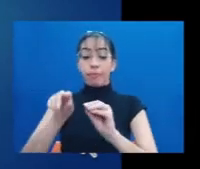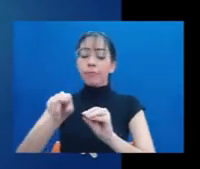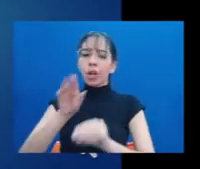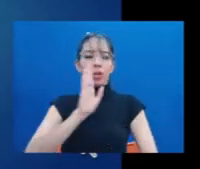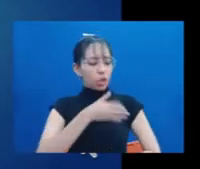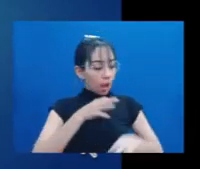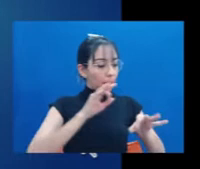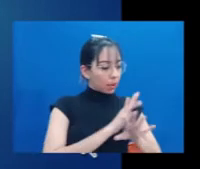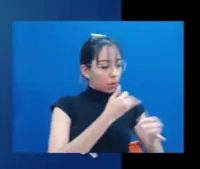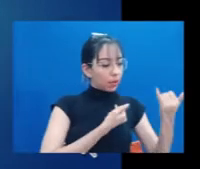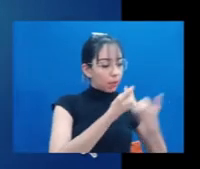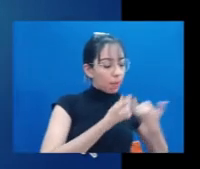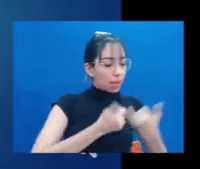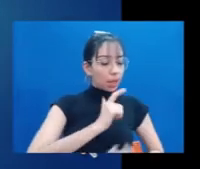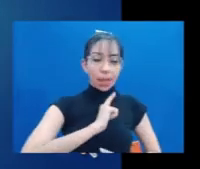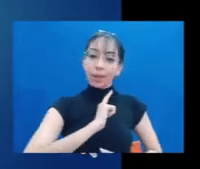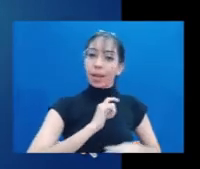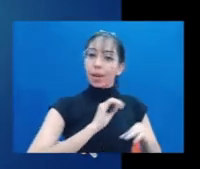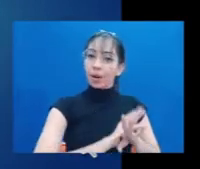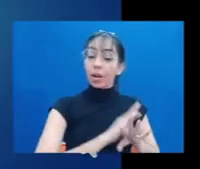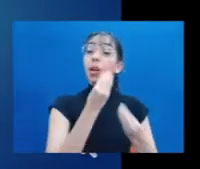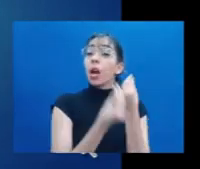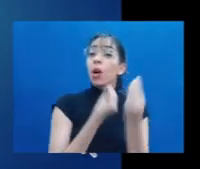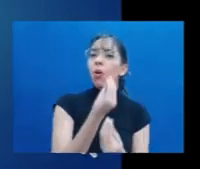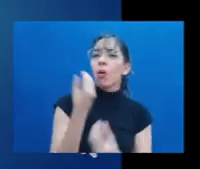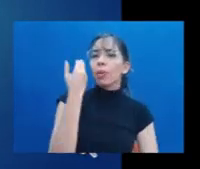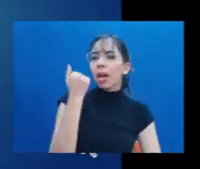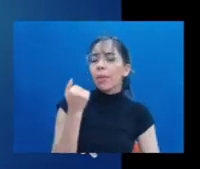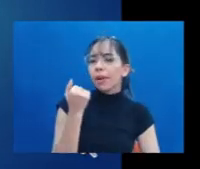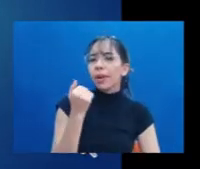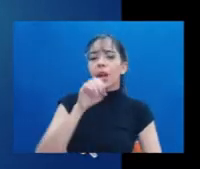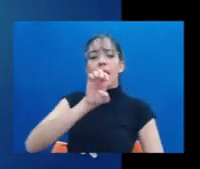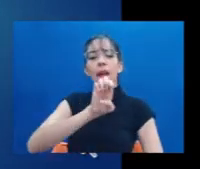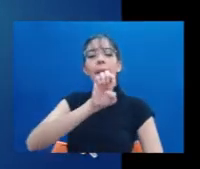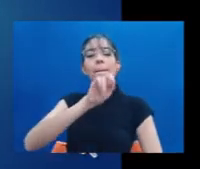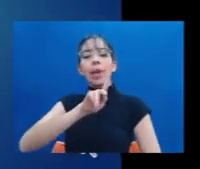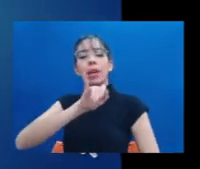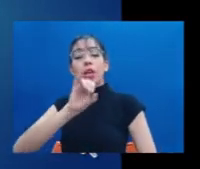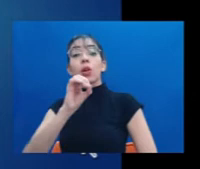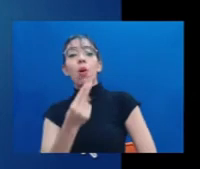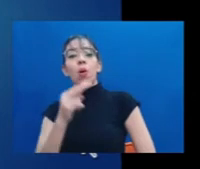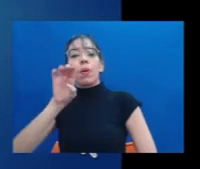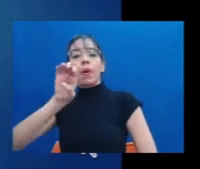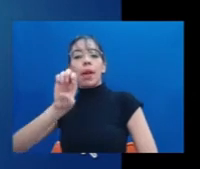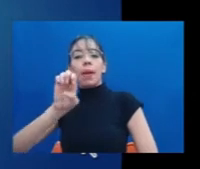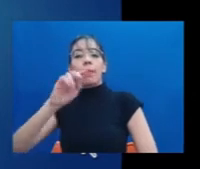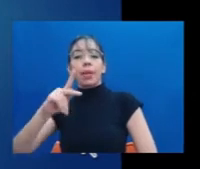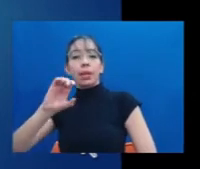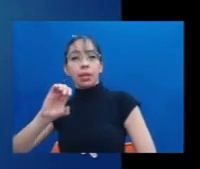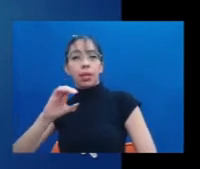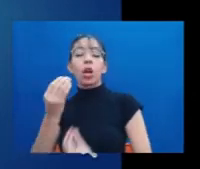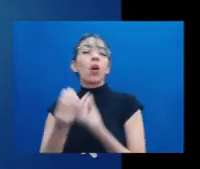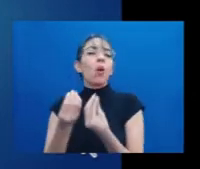essas informações, quais são os EPIs, os EPCs, como é que eu posso manipular essa substância de forma adequada?